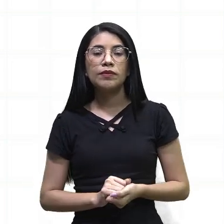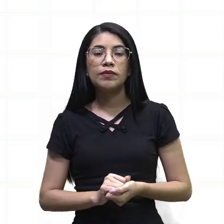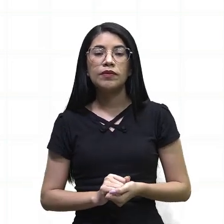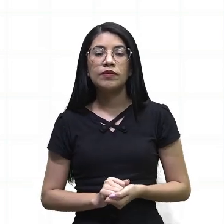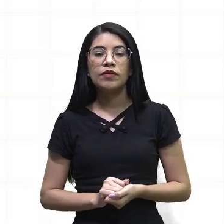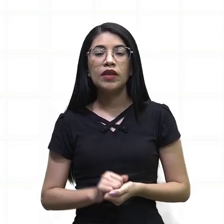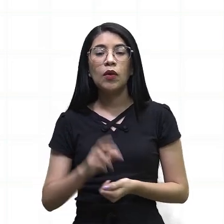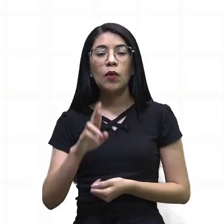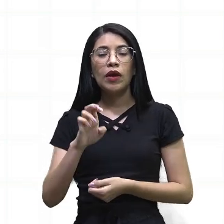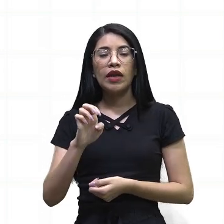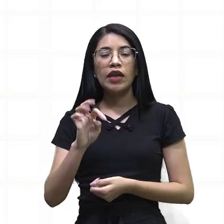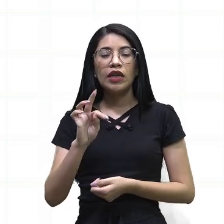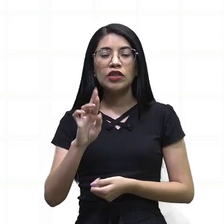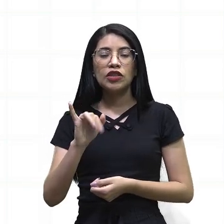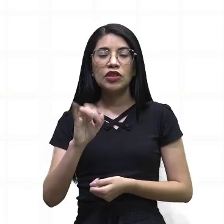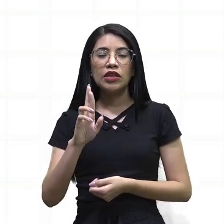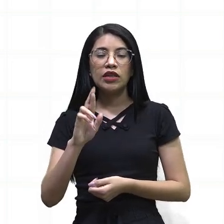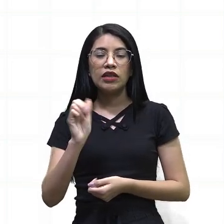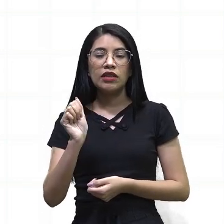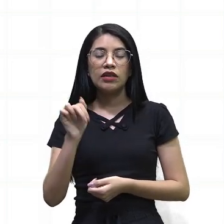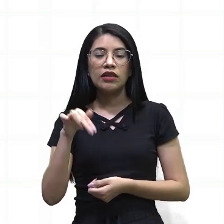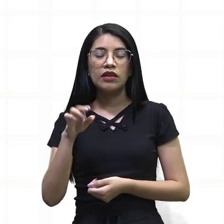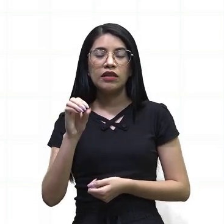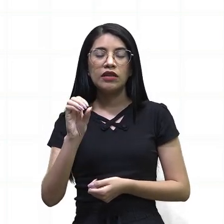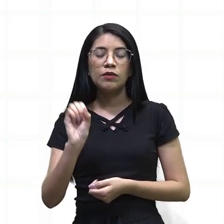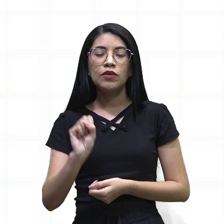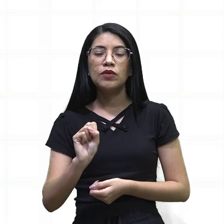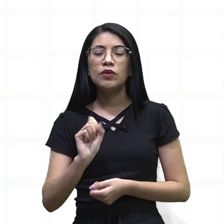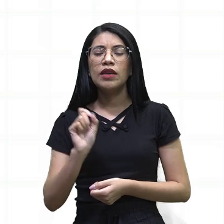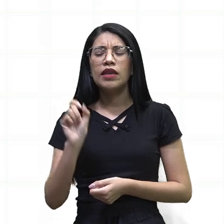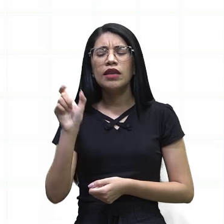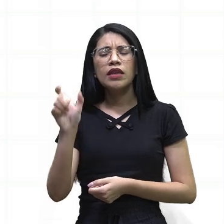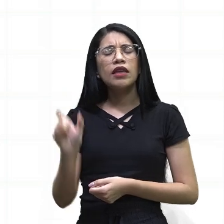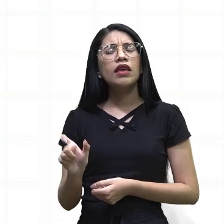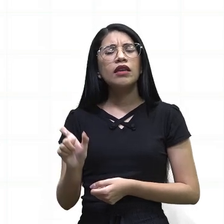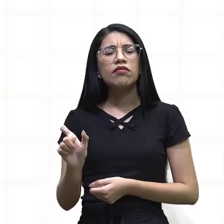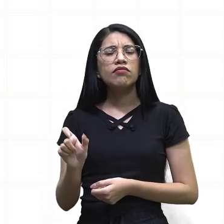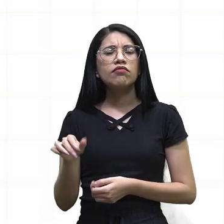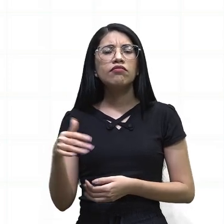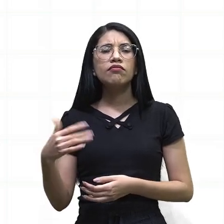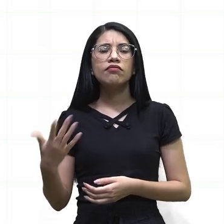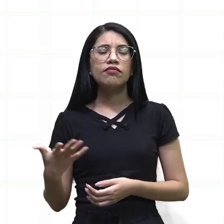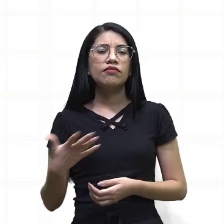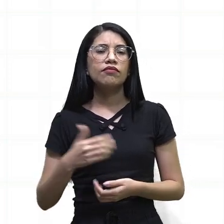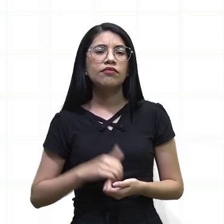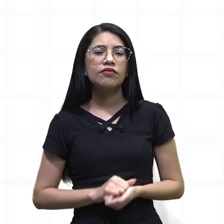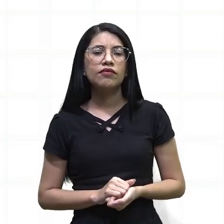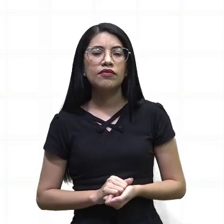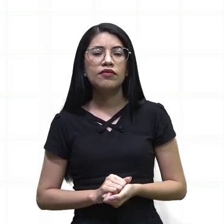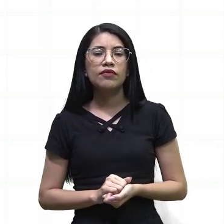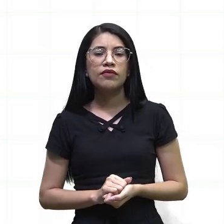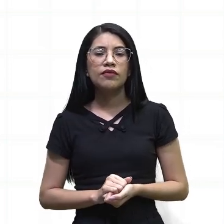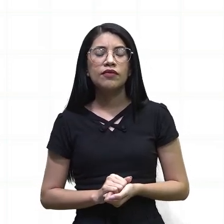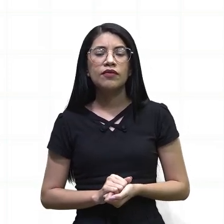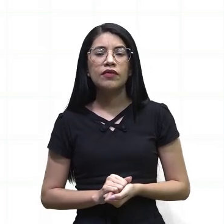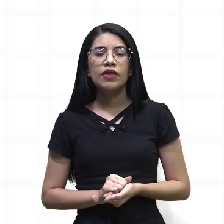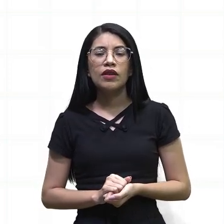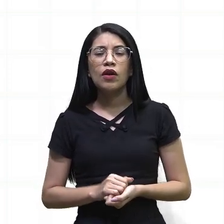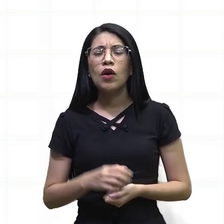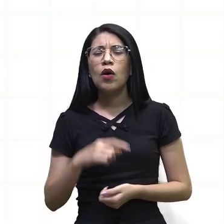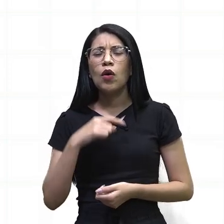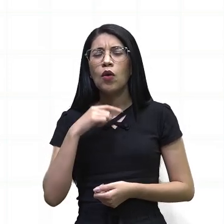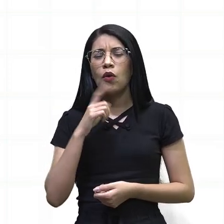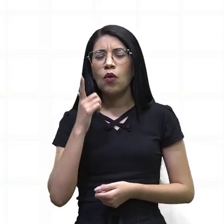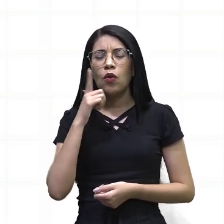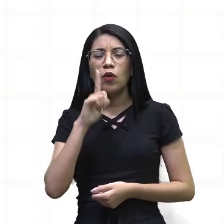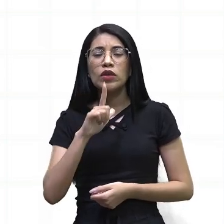a pergunta para o verbo. Quem? Quem retirou, né? Quem retirou a força de algum lugar? Quem